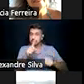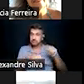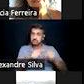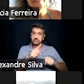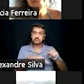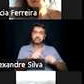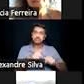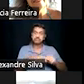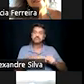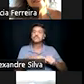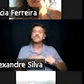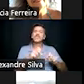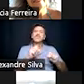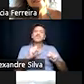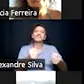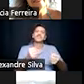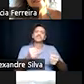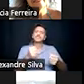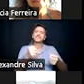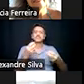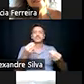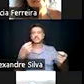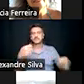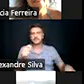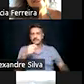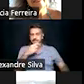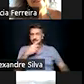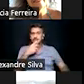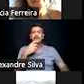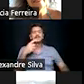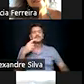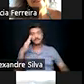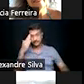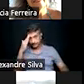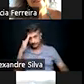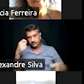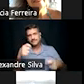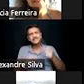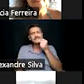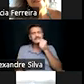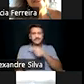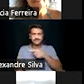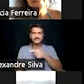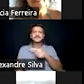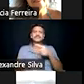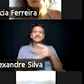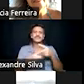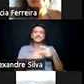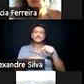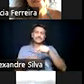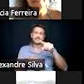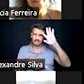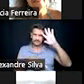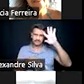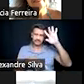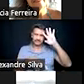com baixo esforço. O que eu entendi também é que, engraçado, porque a gente pensa que